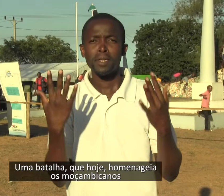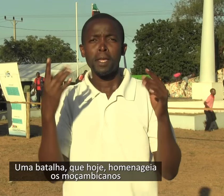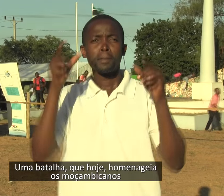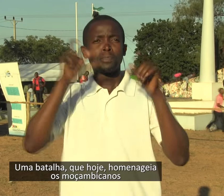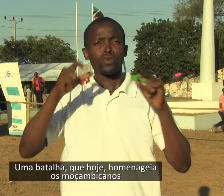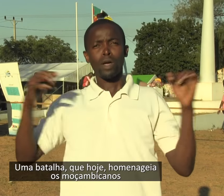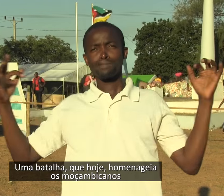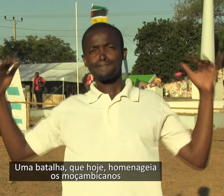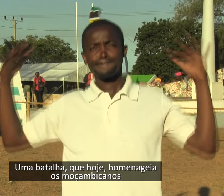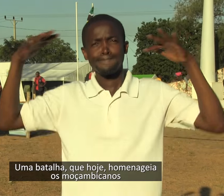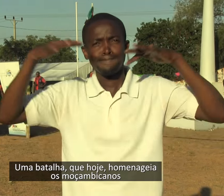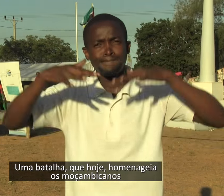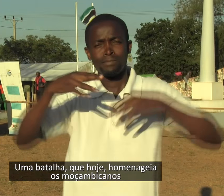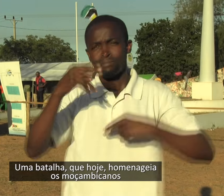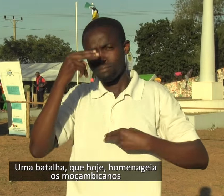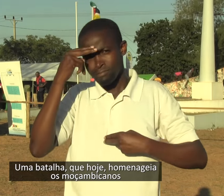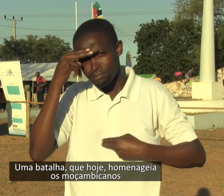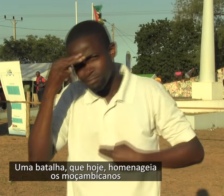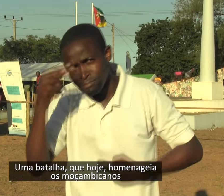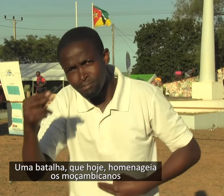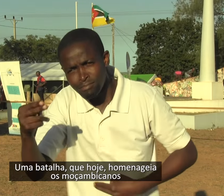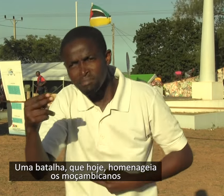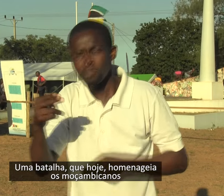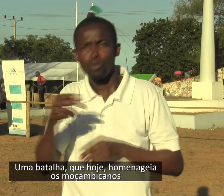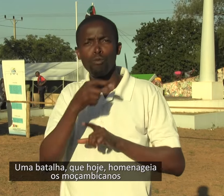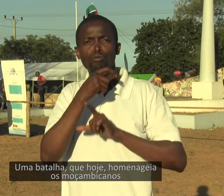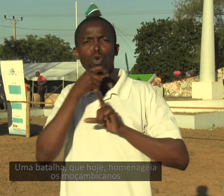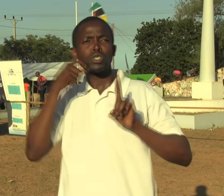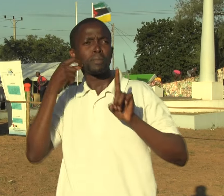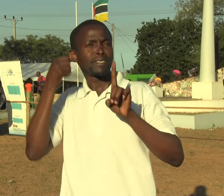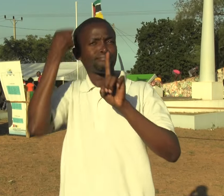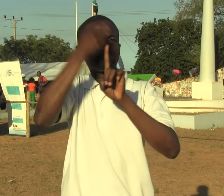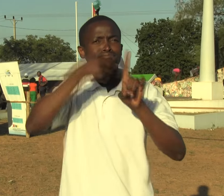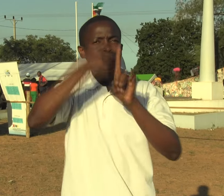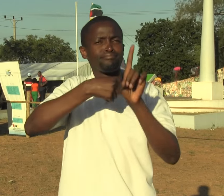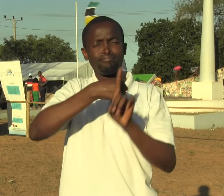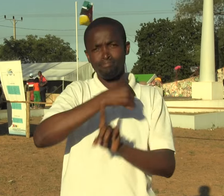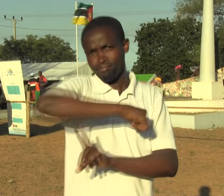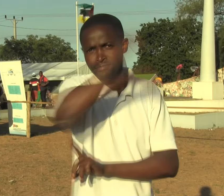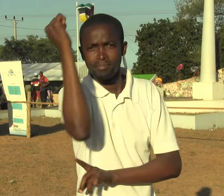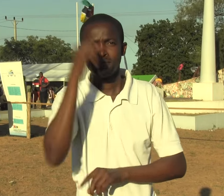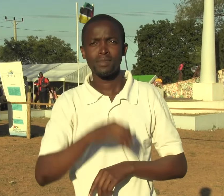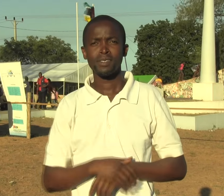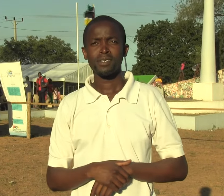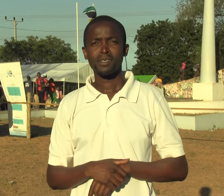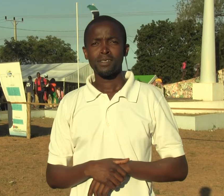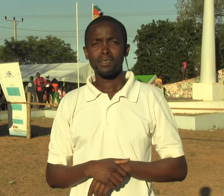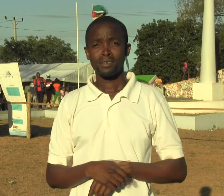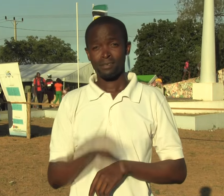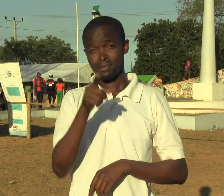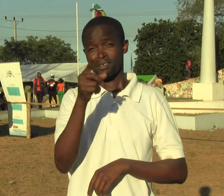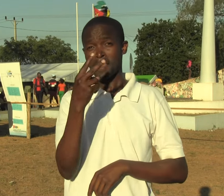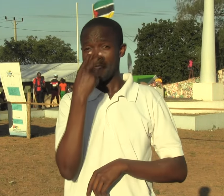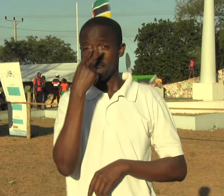as pessoas são homenageadas a nível de Moçambique.